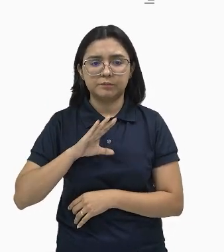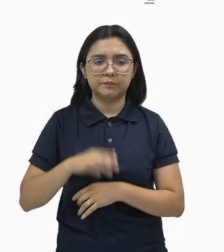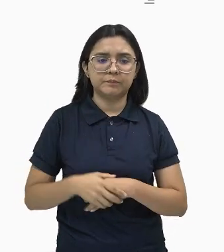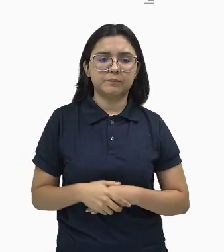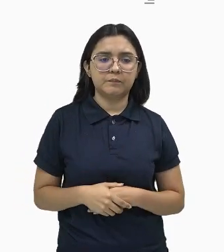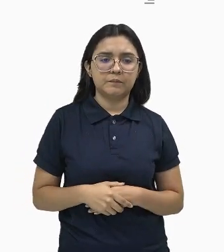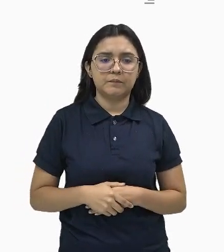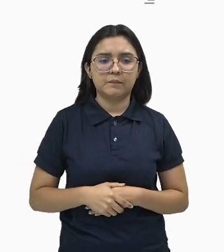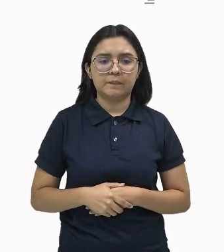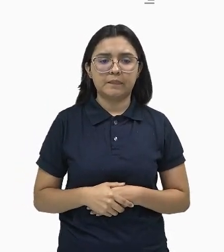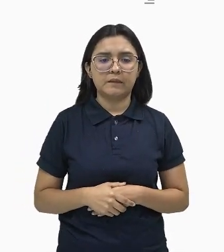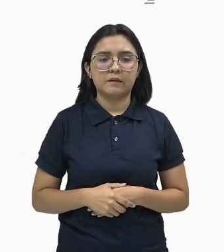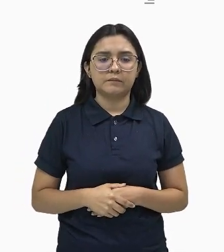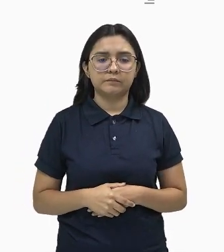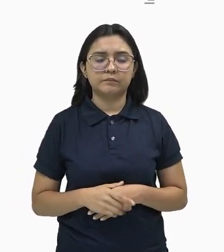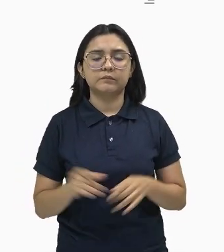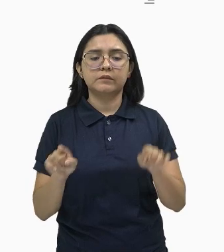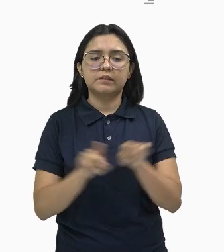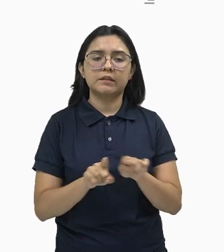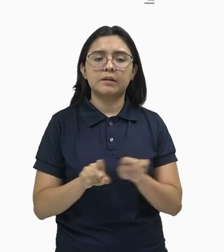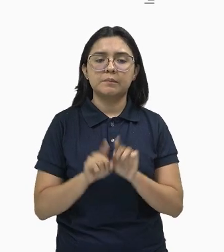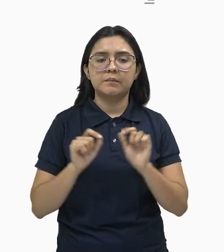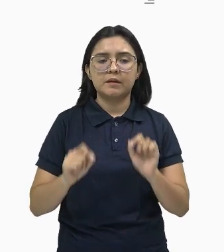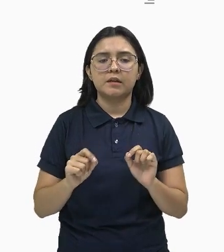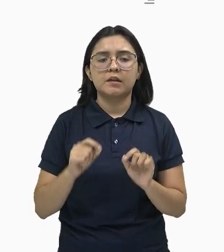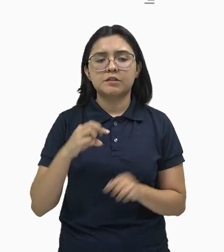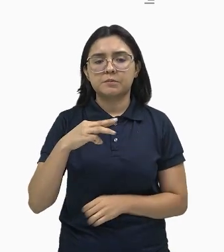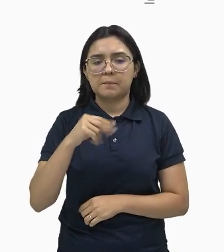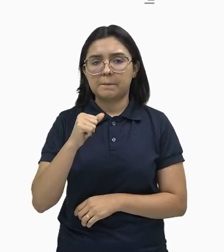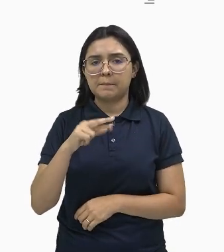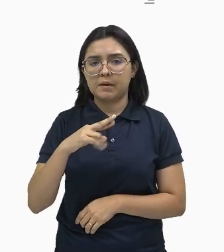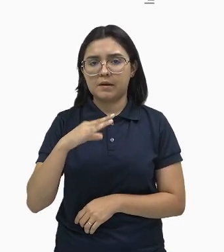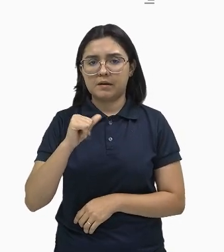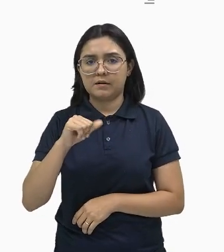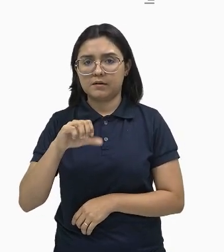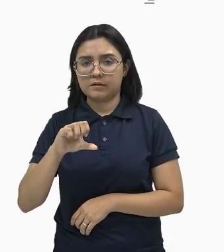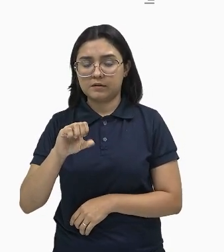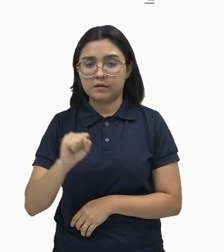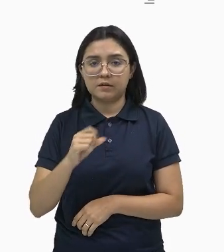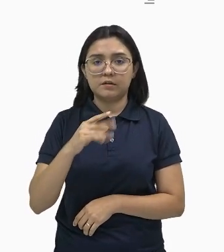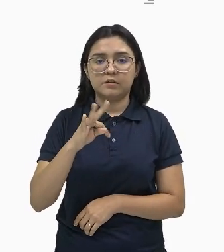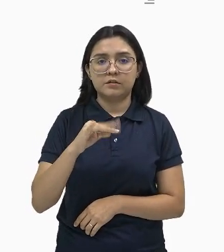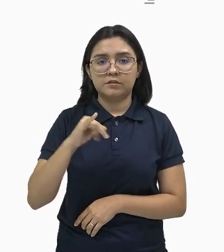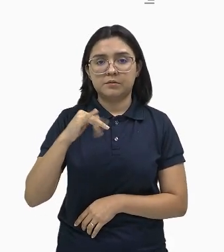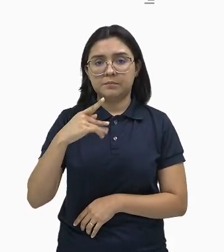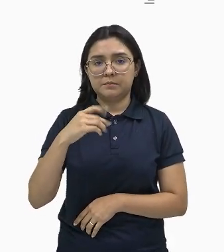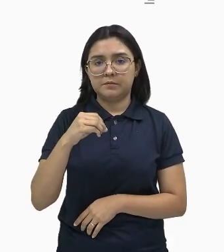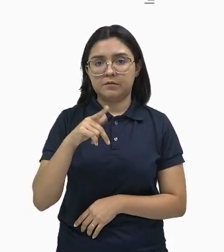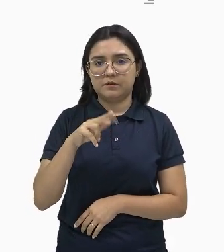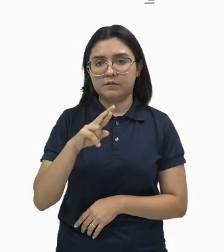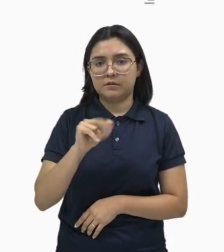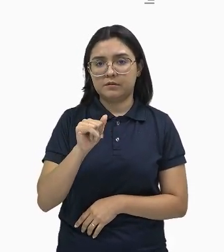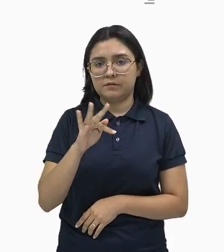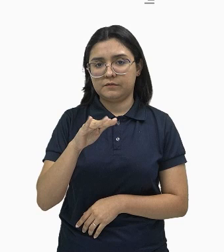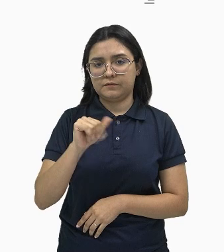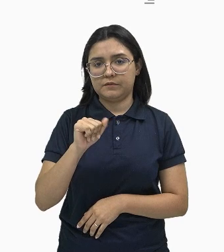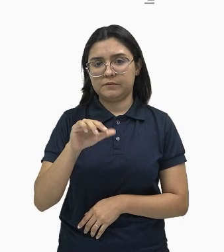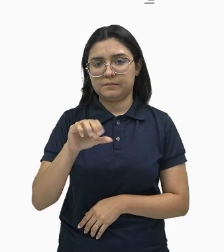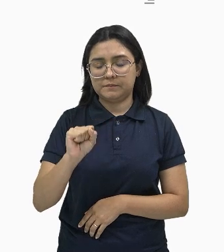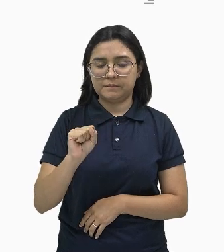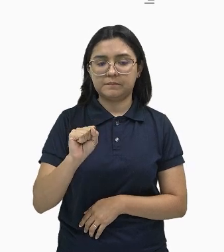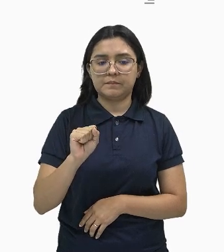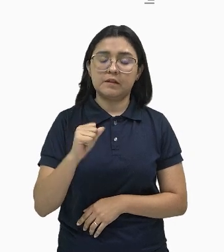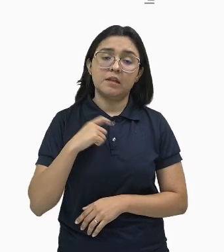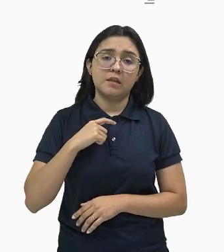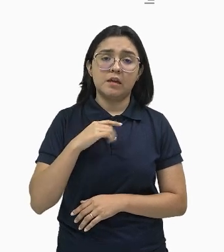das typologies, né? Das marcas tipográficas? Bom, neste texto, talvez não